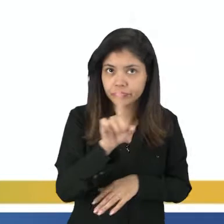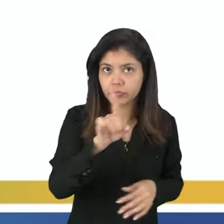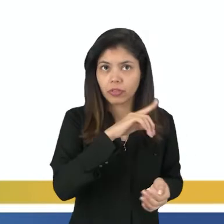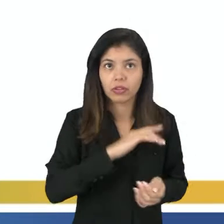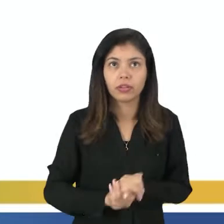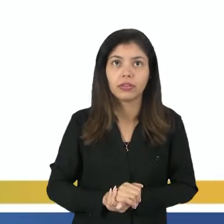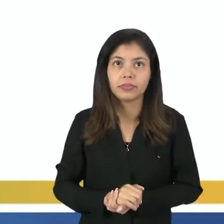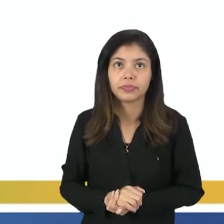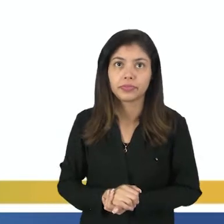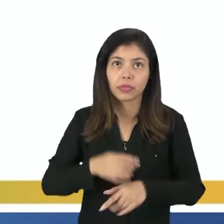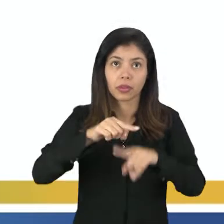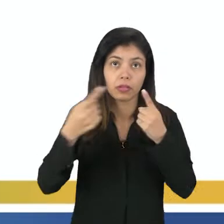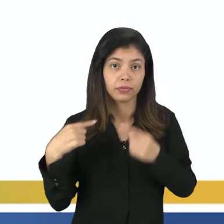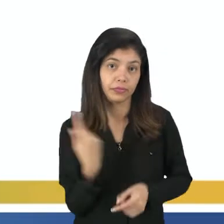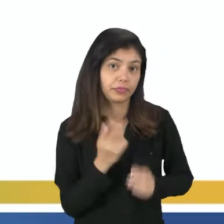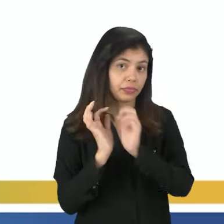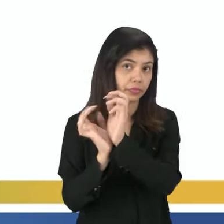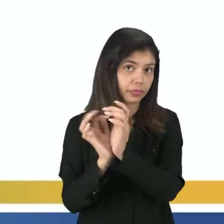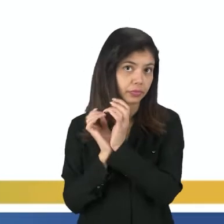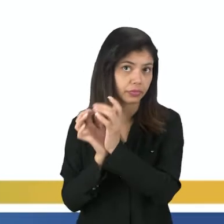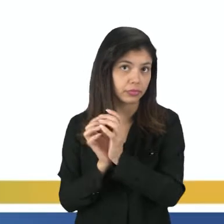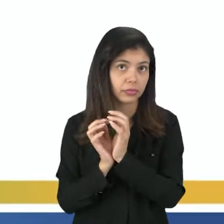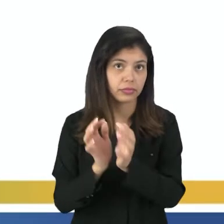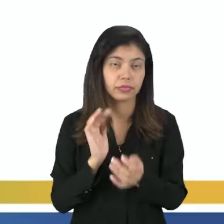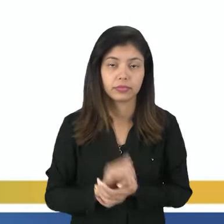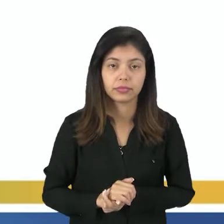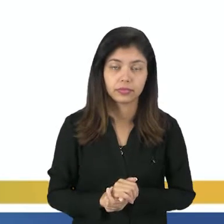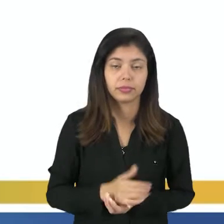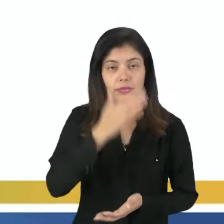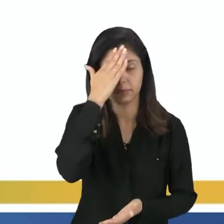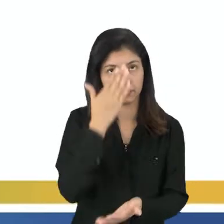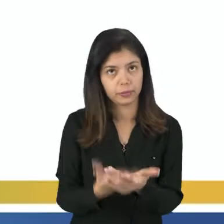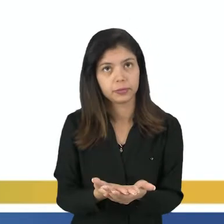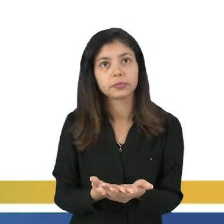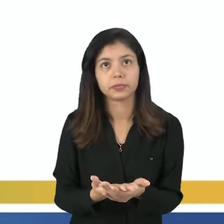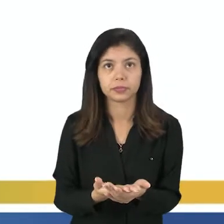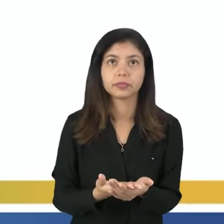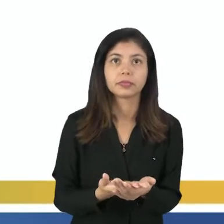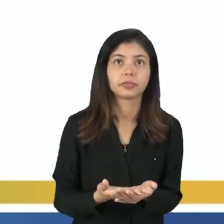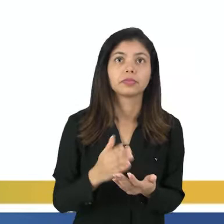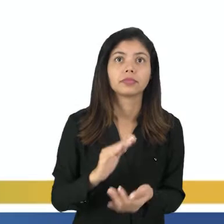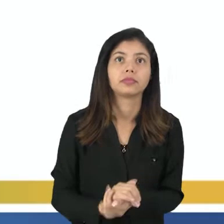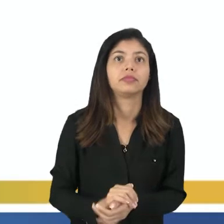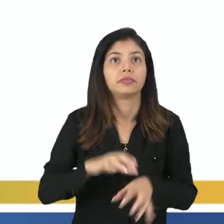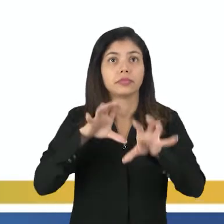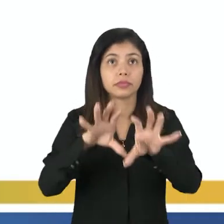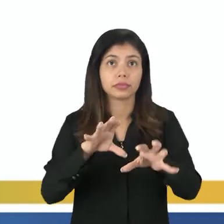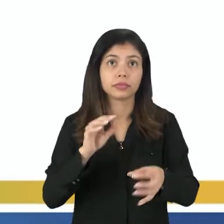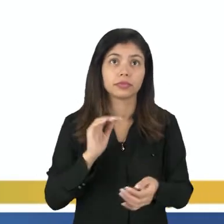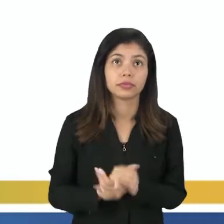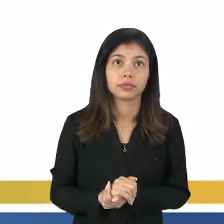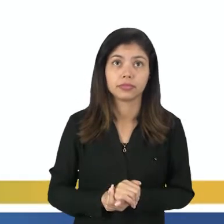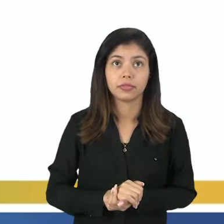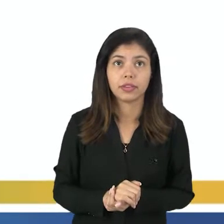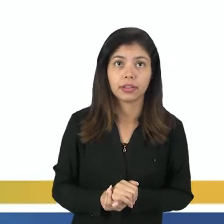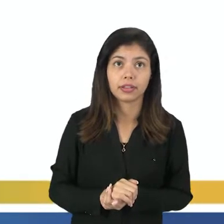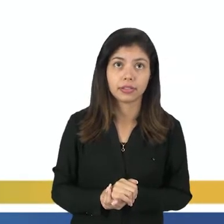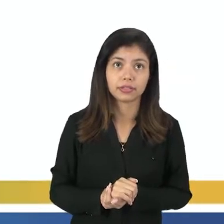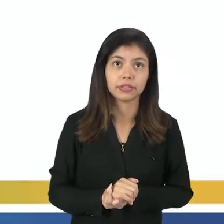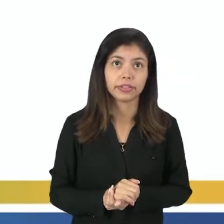imagem não se move, mas o nosso cérebro faz acreditar que isso é uma imagem que está se movendo.